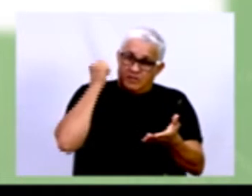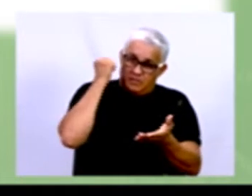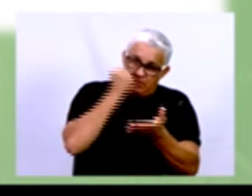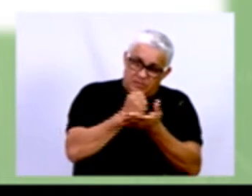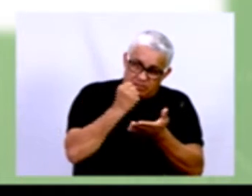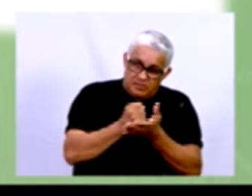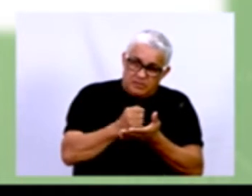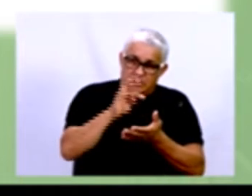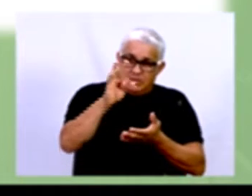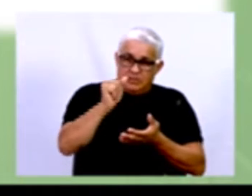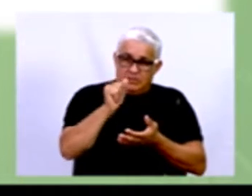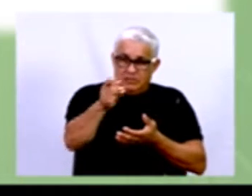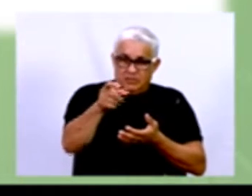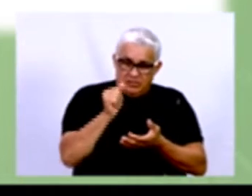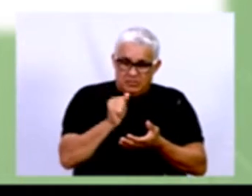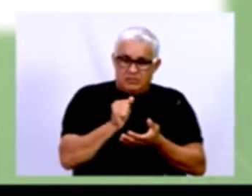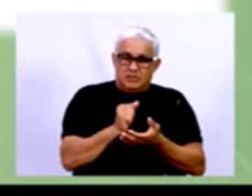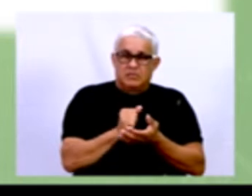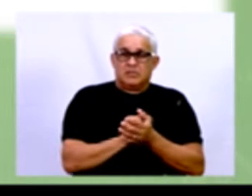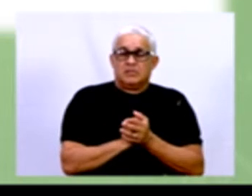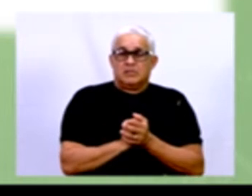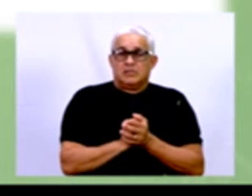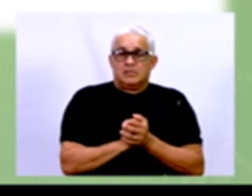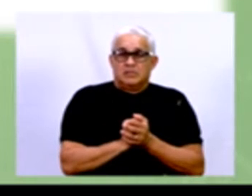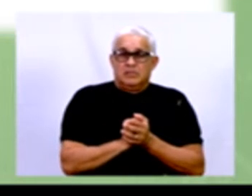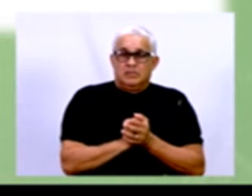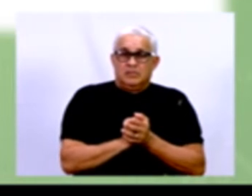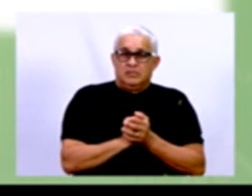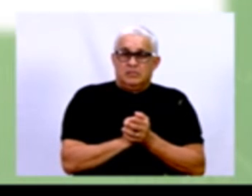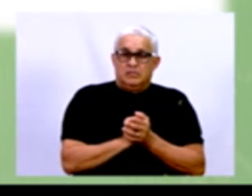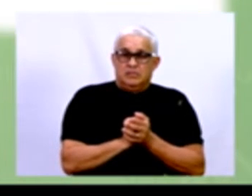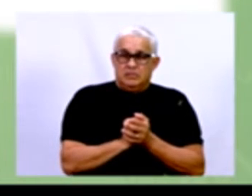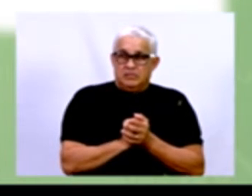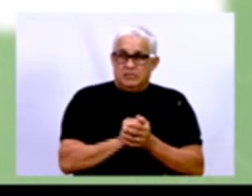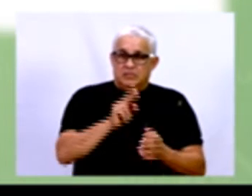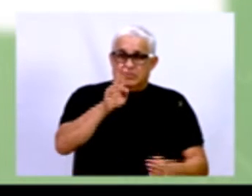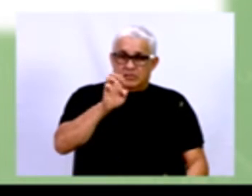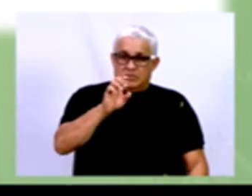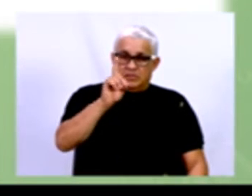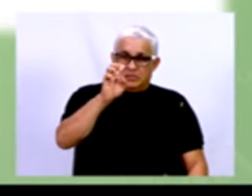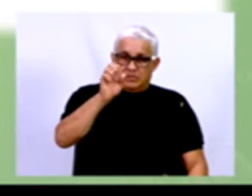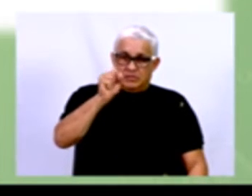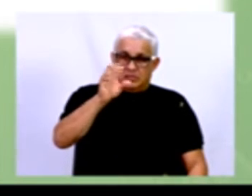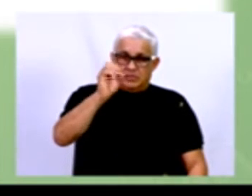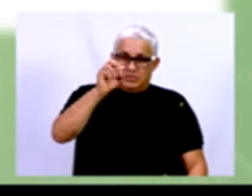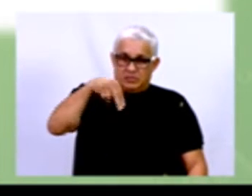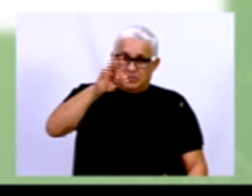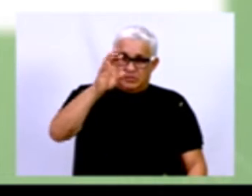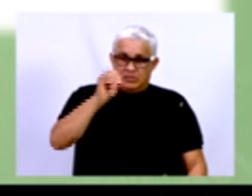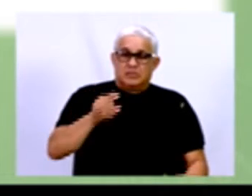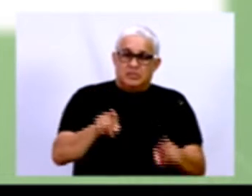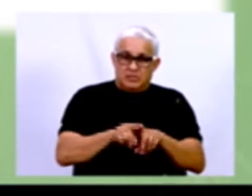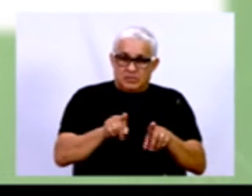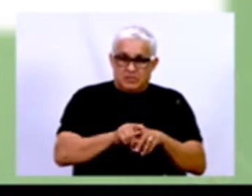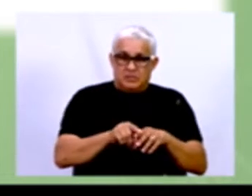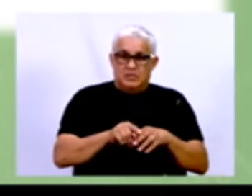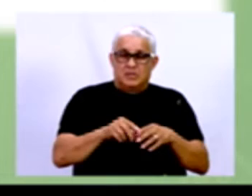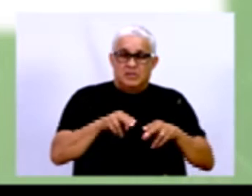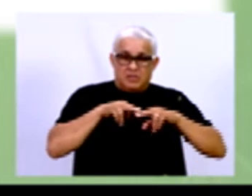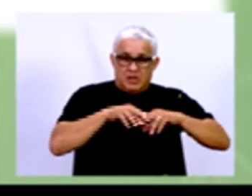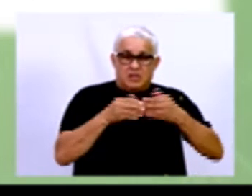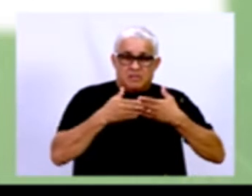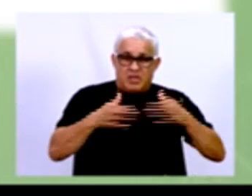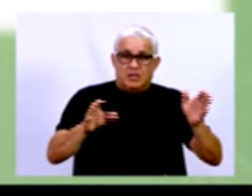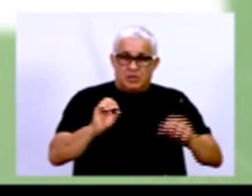de recolhimento compulsório, operações de redesconto e operações mercado abertos, as chamadas